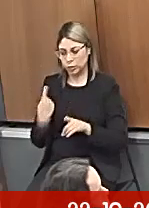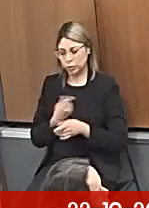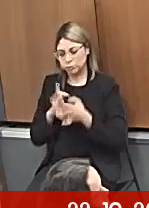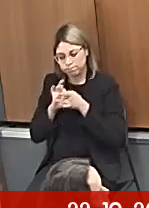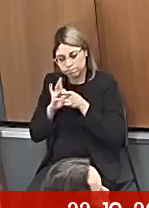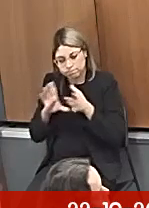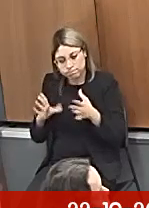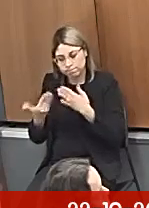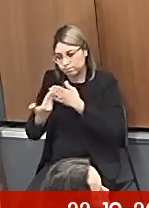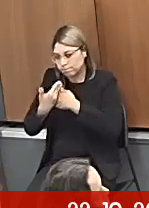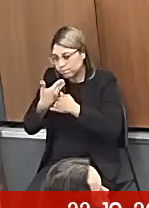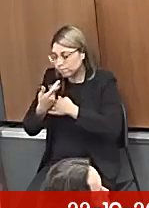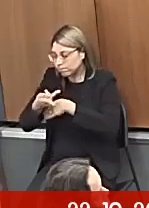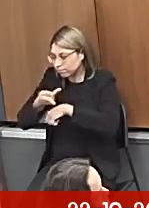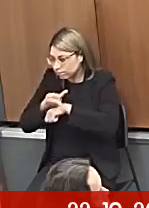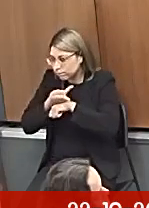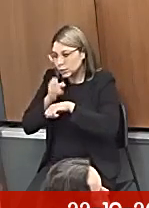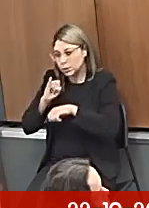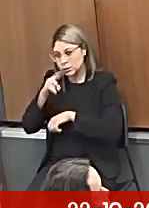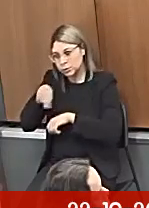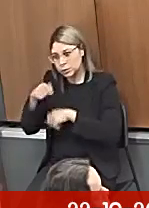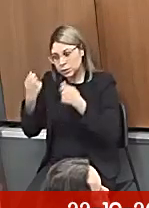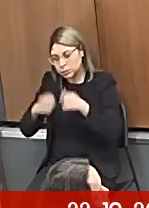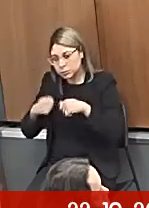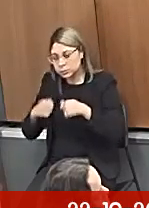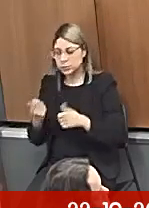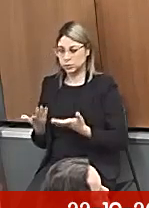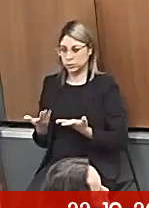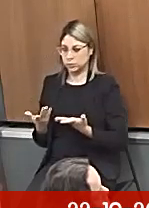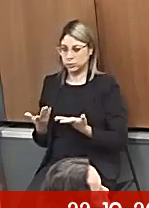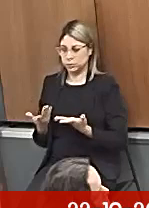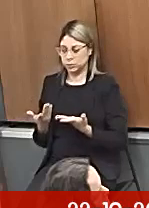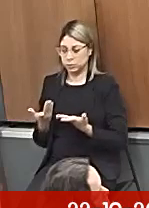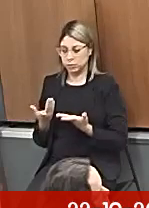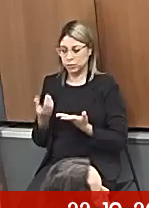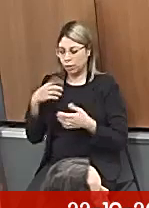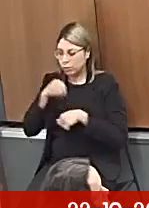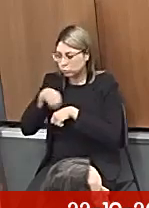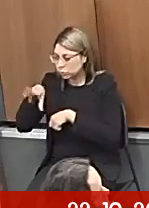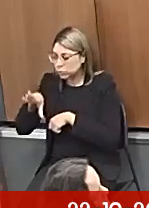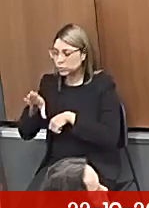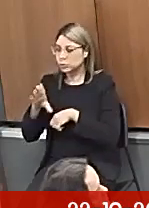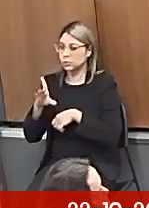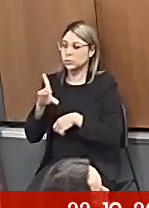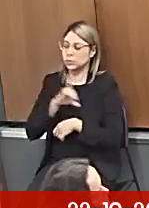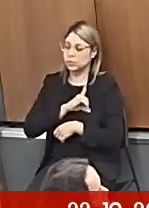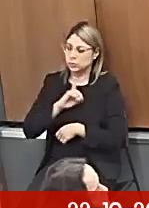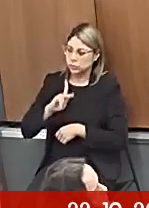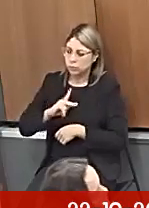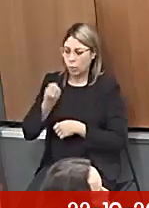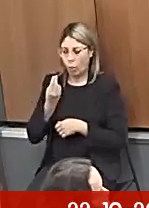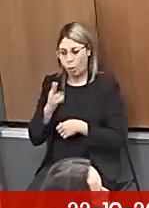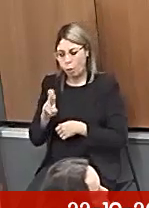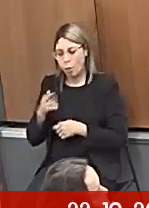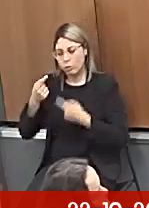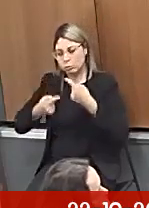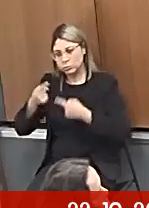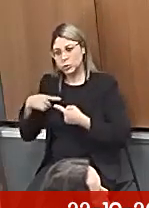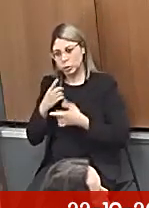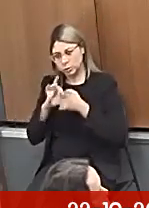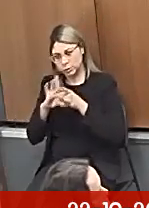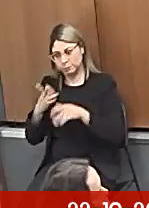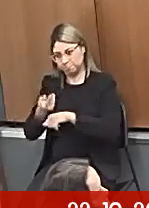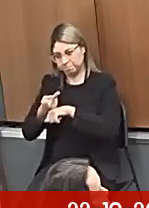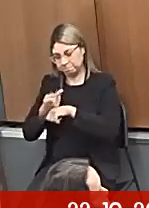de portas abertas quando alguém precisar de algum encaminhamento, ou da defesa, ou debate, nós estamos